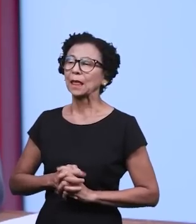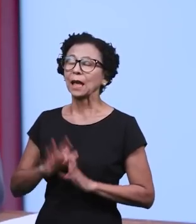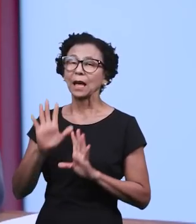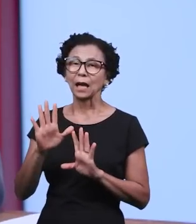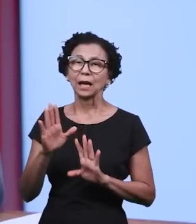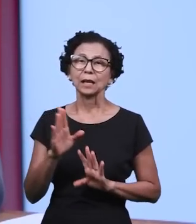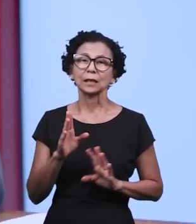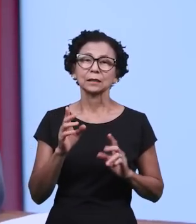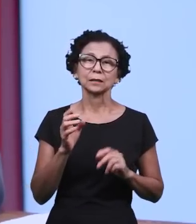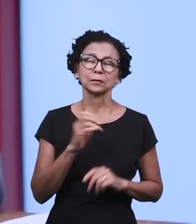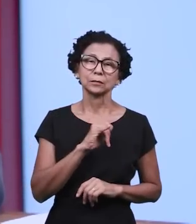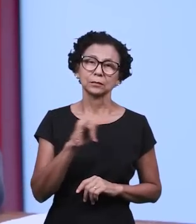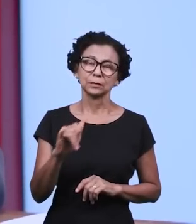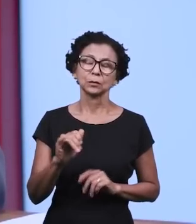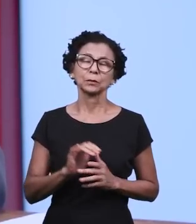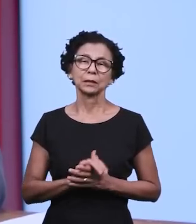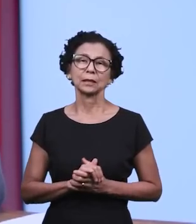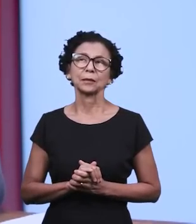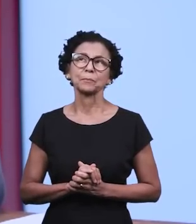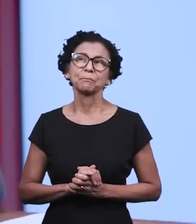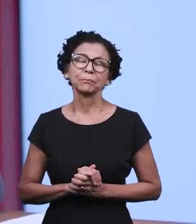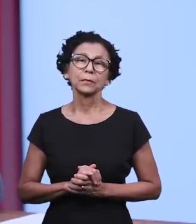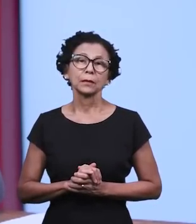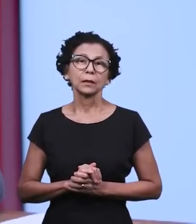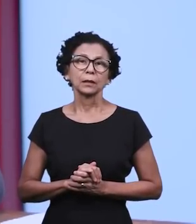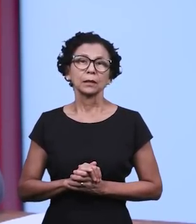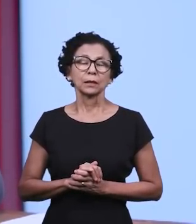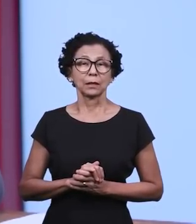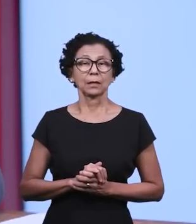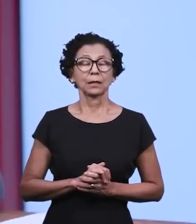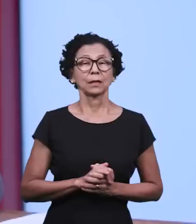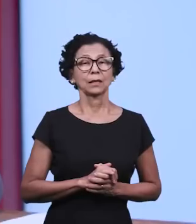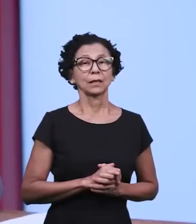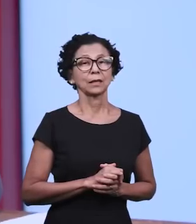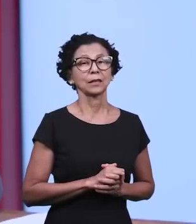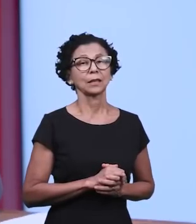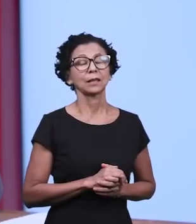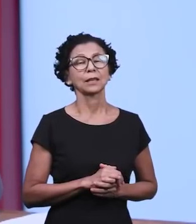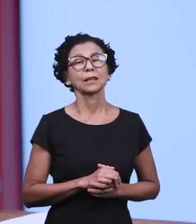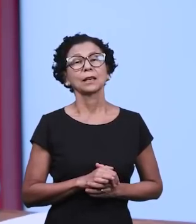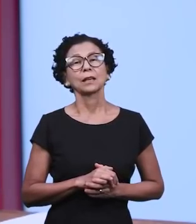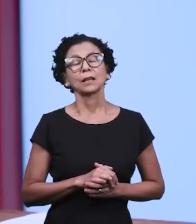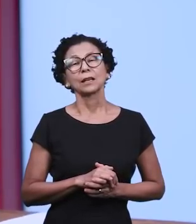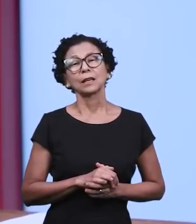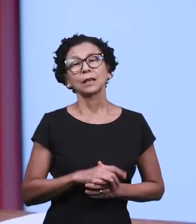Ian de me apresentar. Minha formação, sou engenheiro civil,